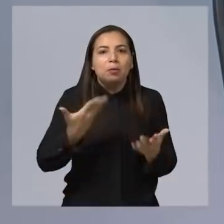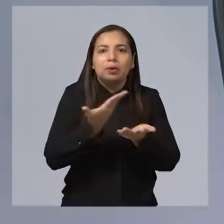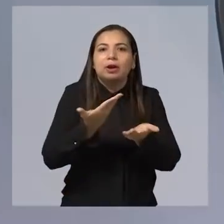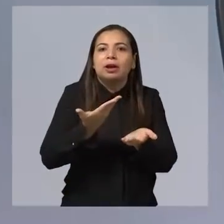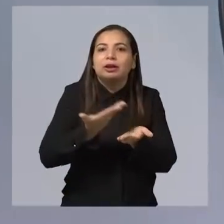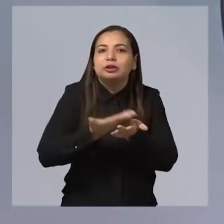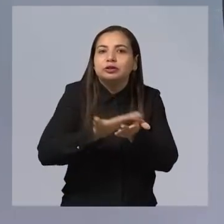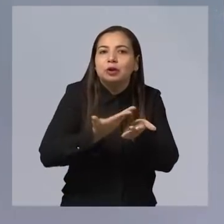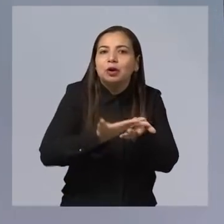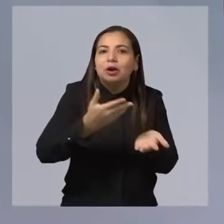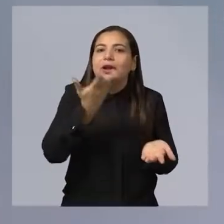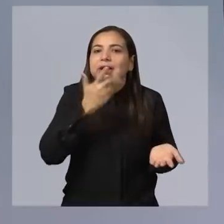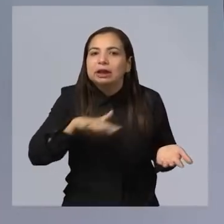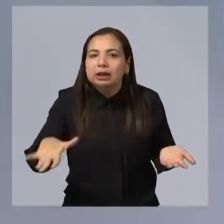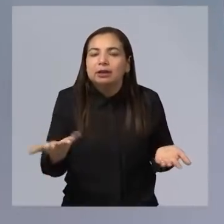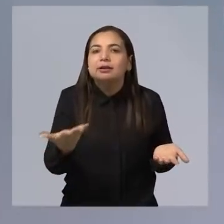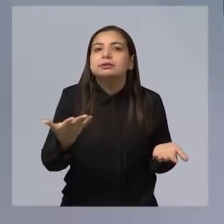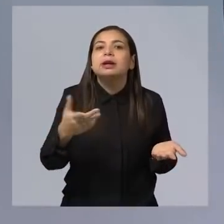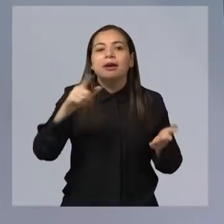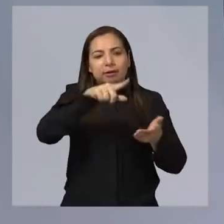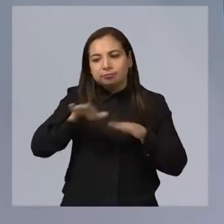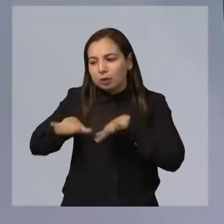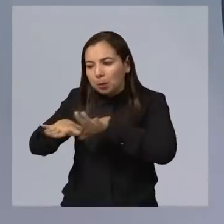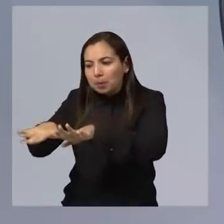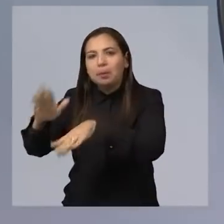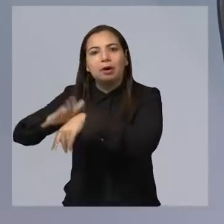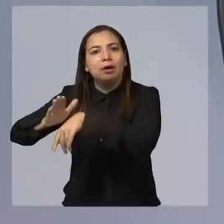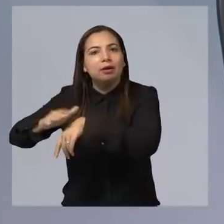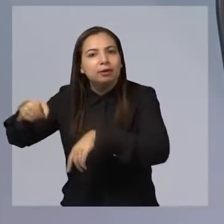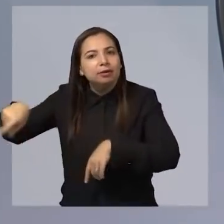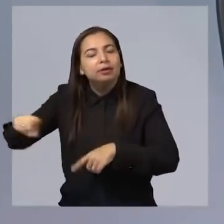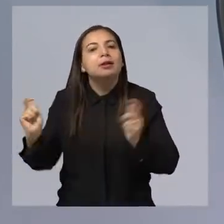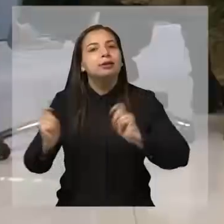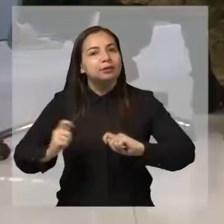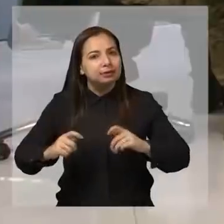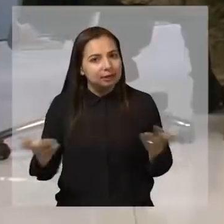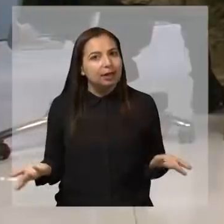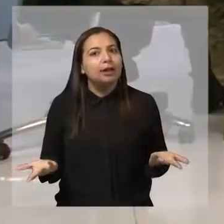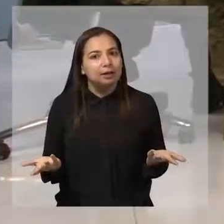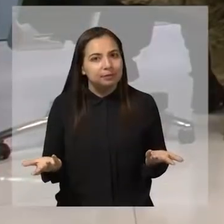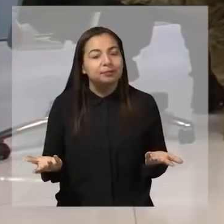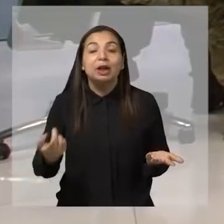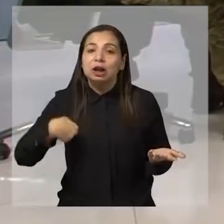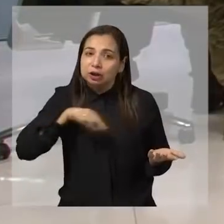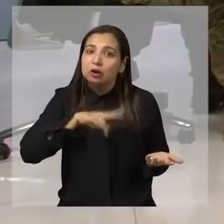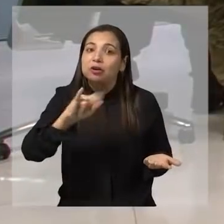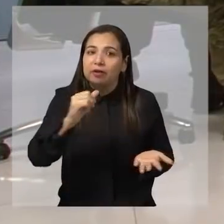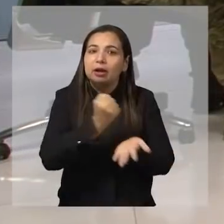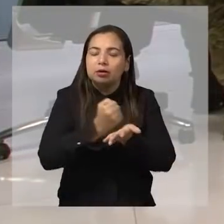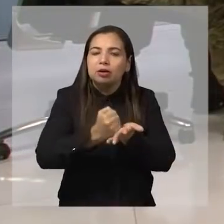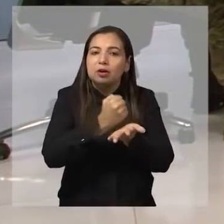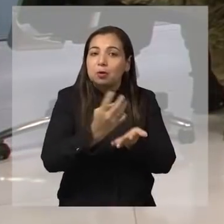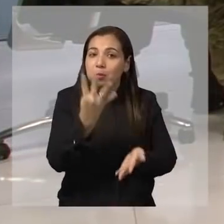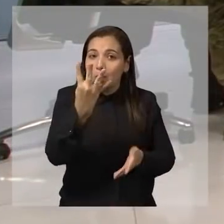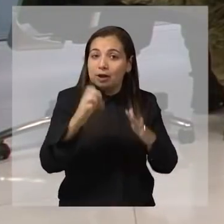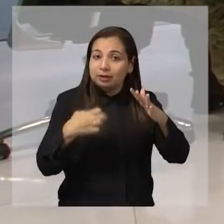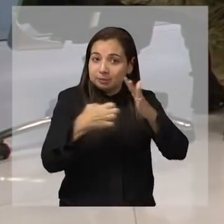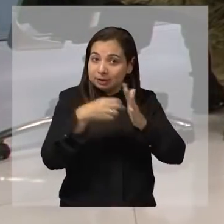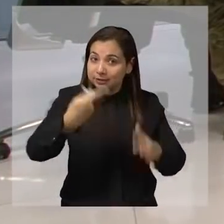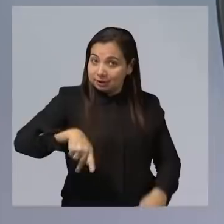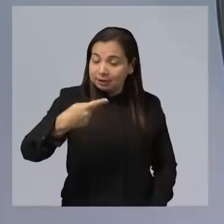fazer isso. Nós assinamos agora contrato com 4 empresas aqui, Ipioca,